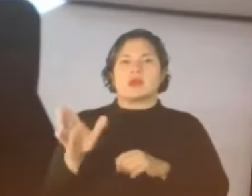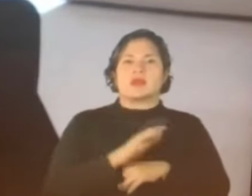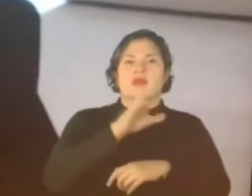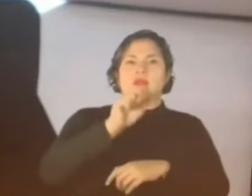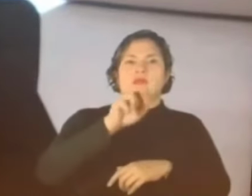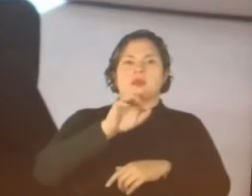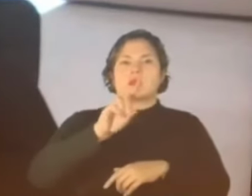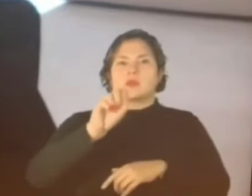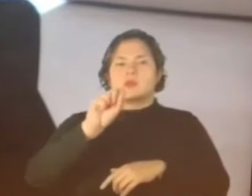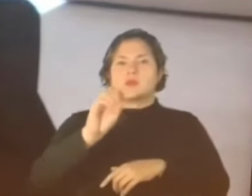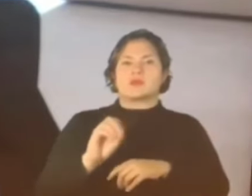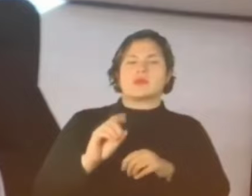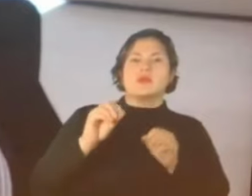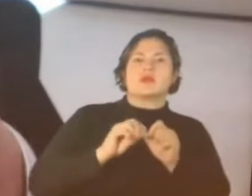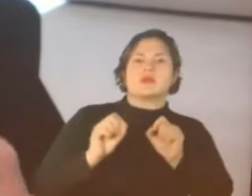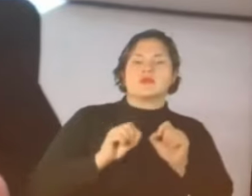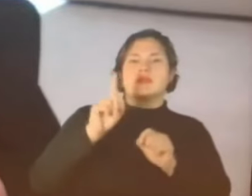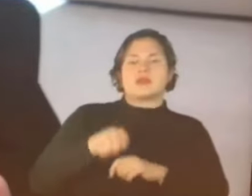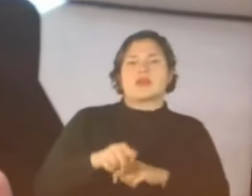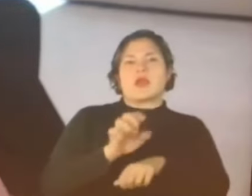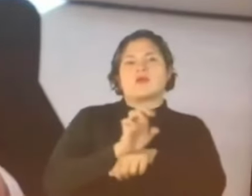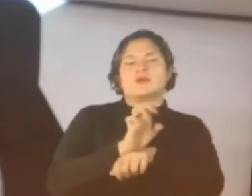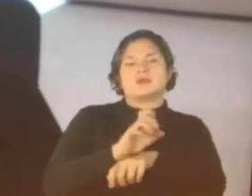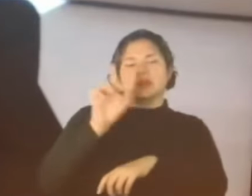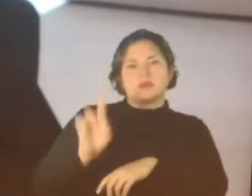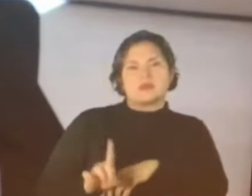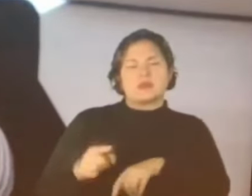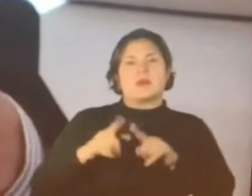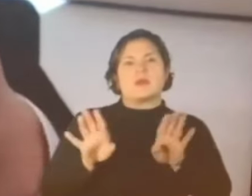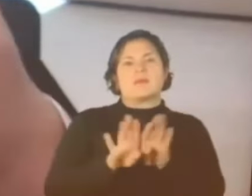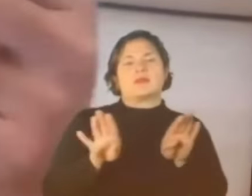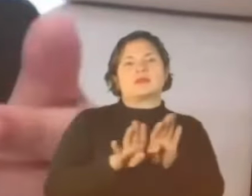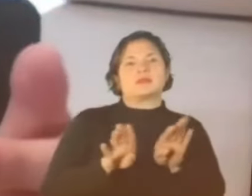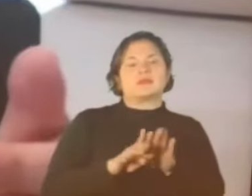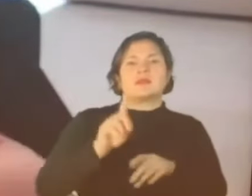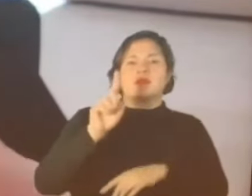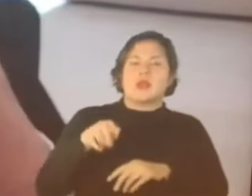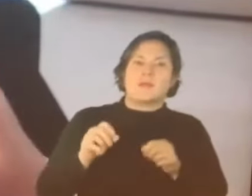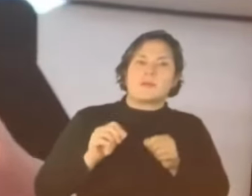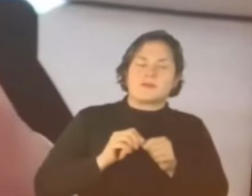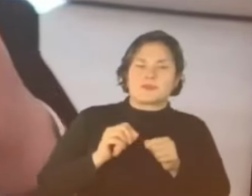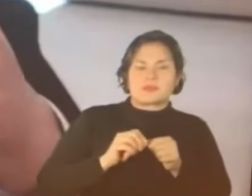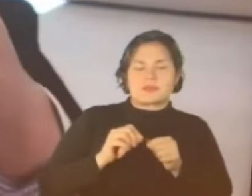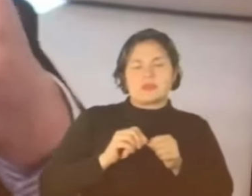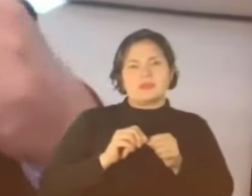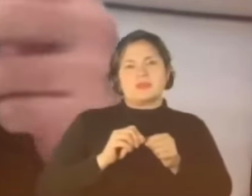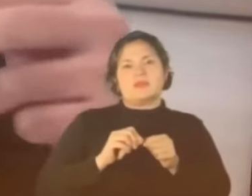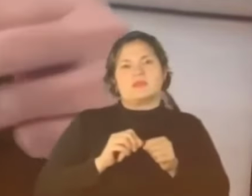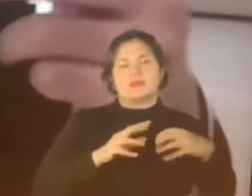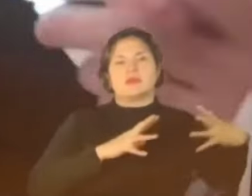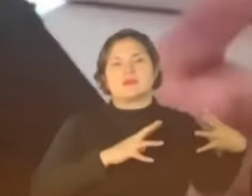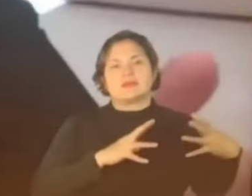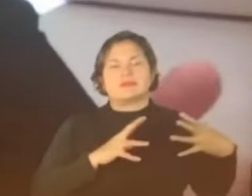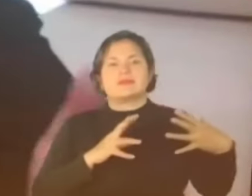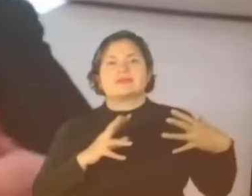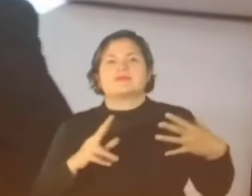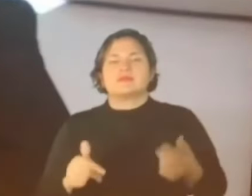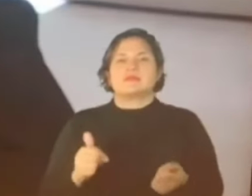que é Estado de Direito, mas como a instrumentalização para fins para além do